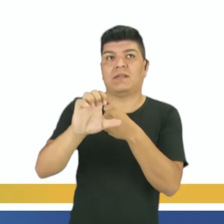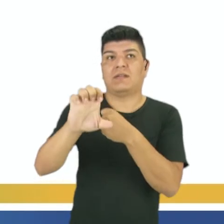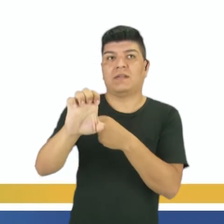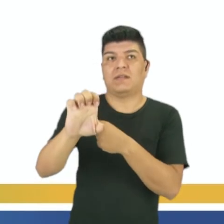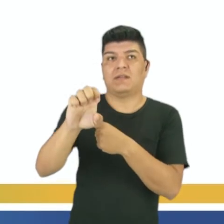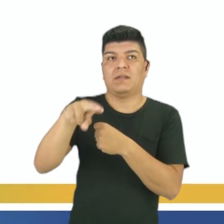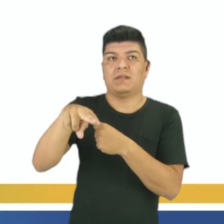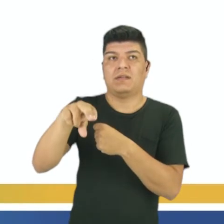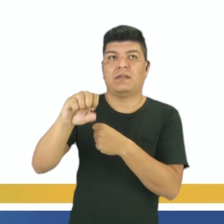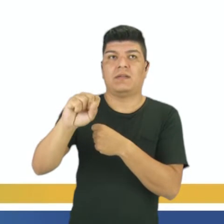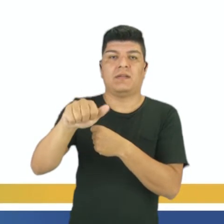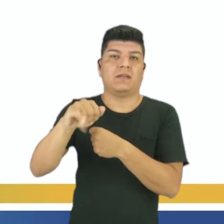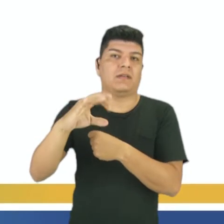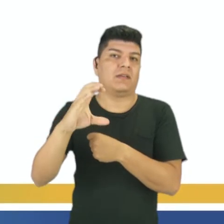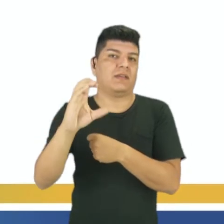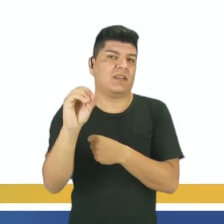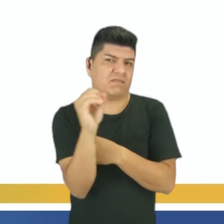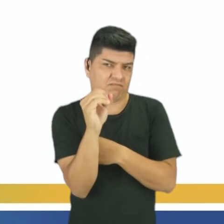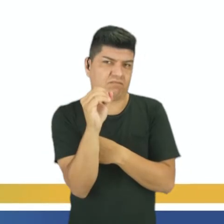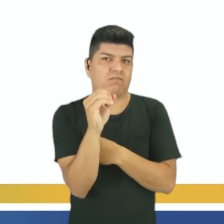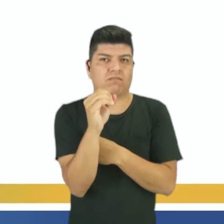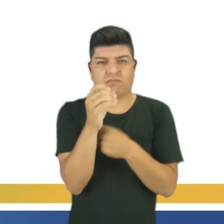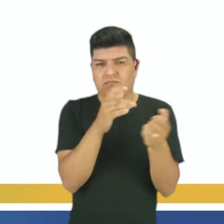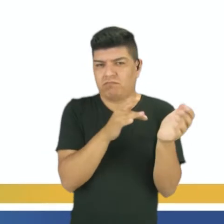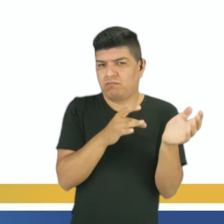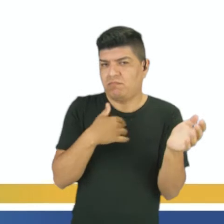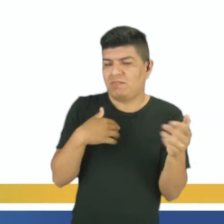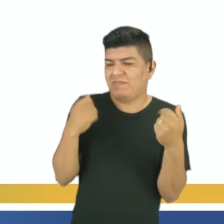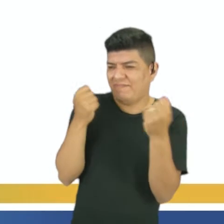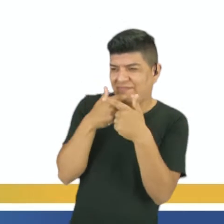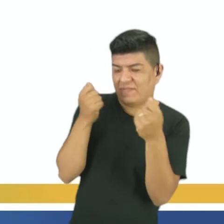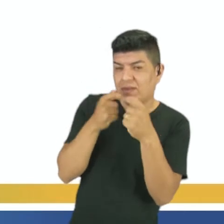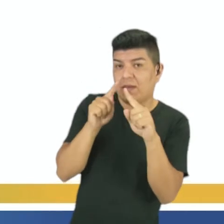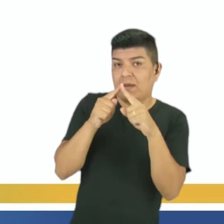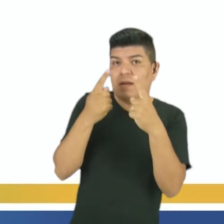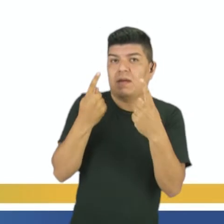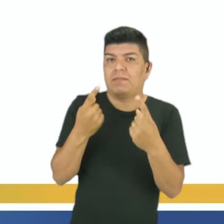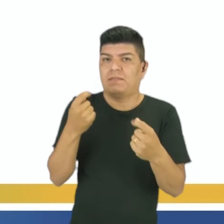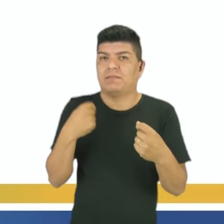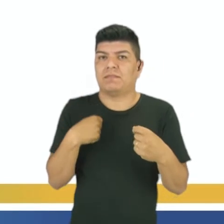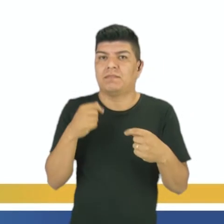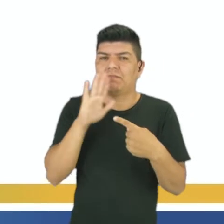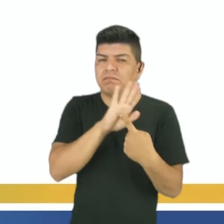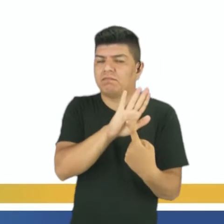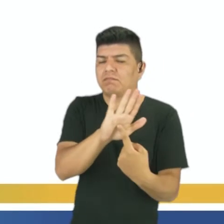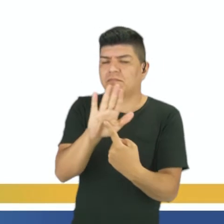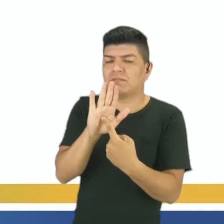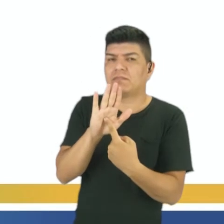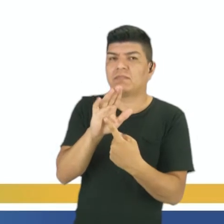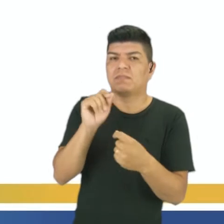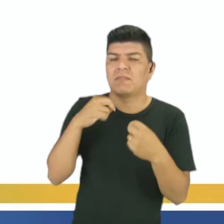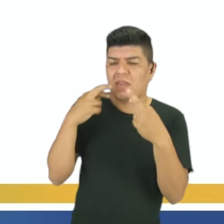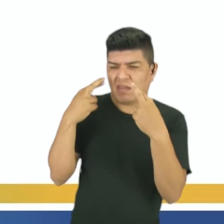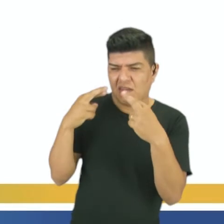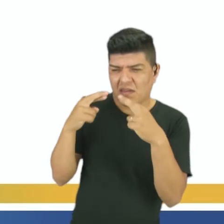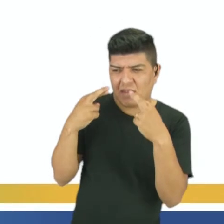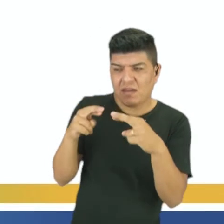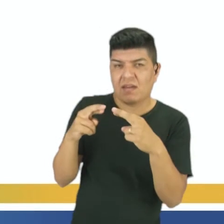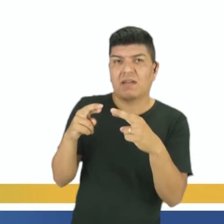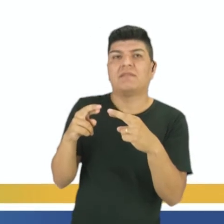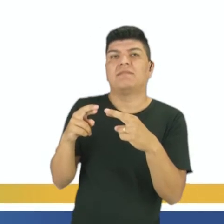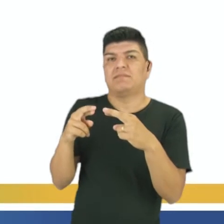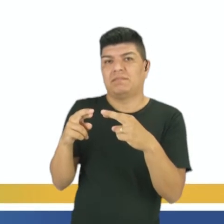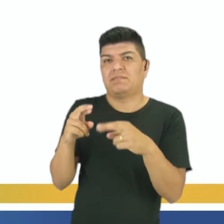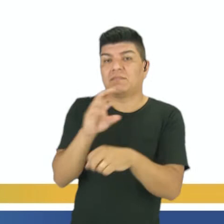é permeada de sarcasmo, de humor, mas com uma intenção explícita de criticar um